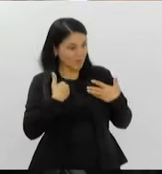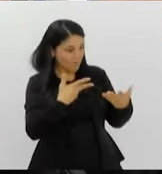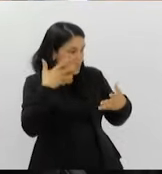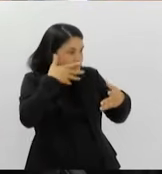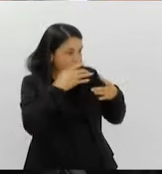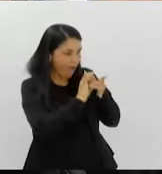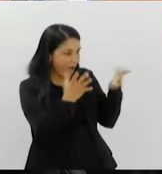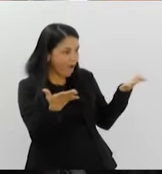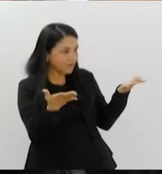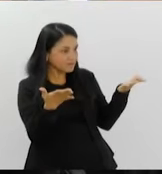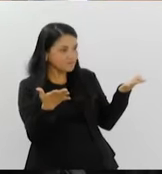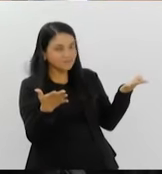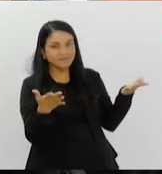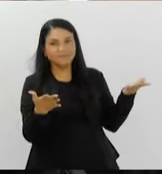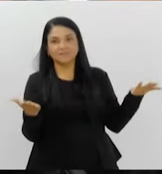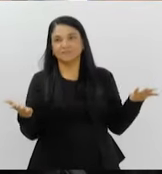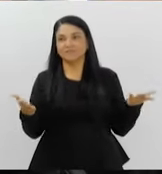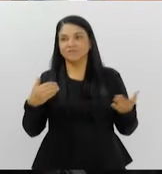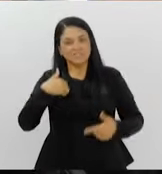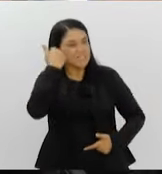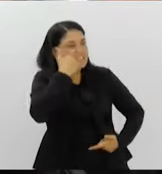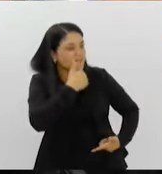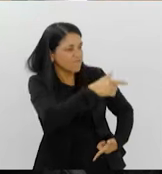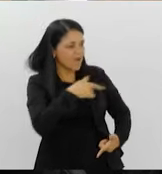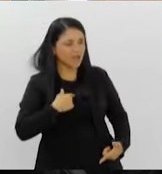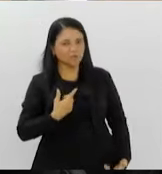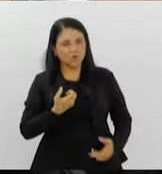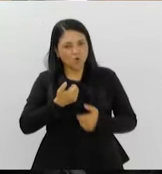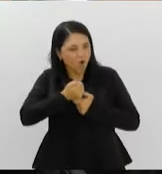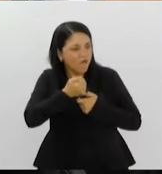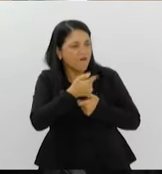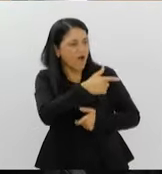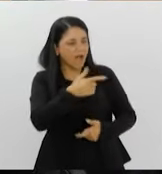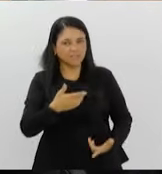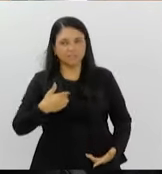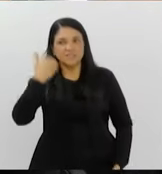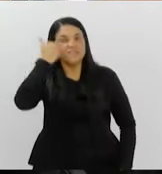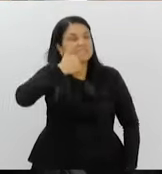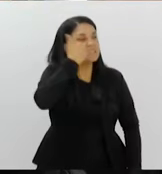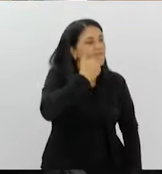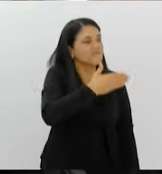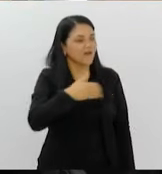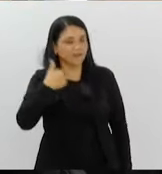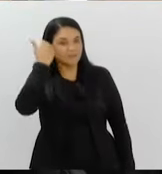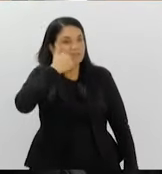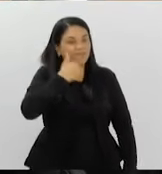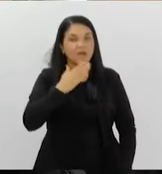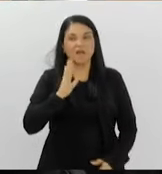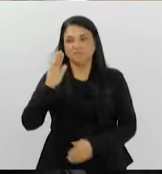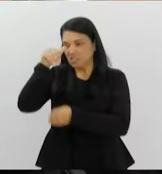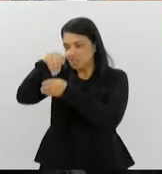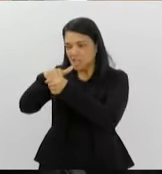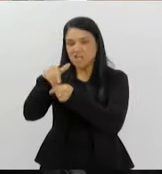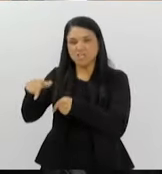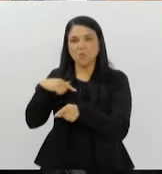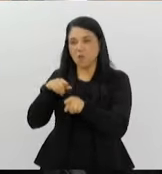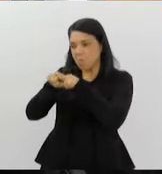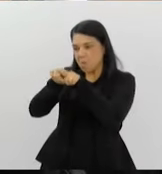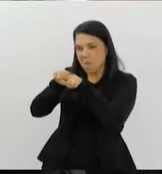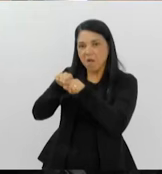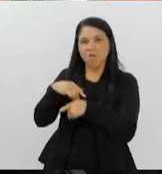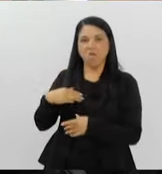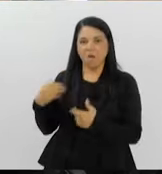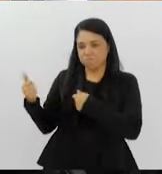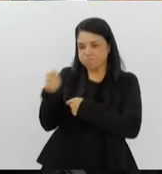dei a parte ainda. Você é safado, covarde. Você é safado. Se não... Você é safado. Não se elegeu. Está aqui com favor, safado, irmão. Safado, vem tá